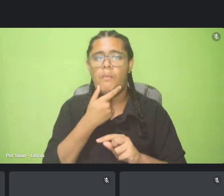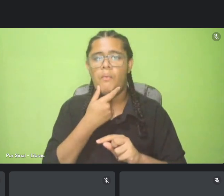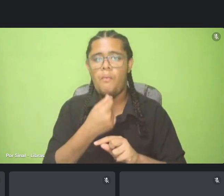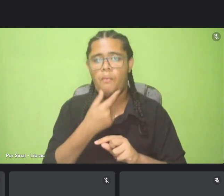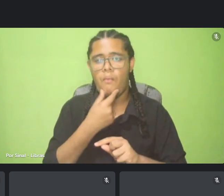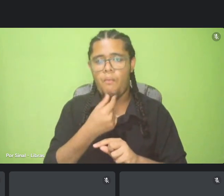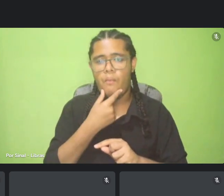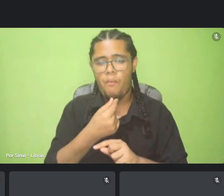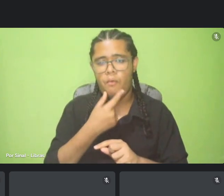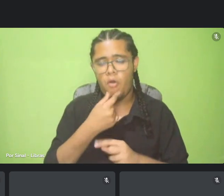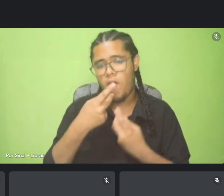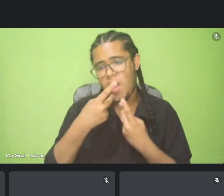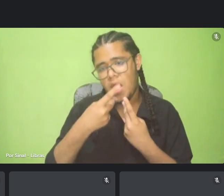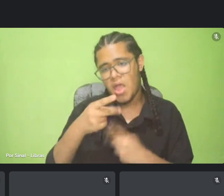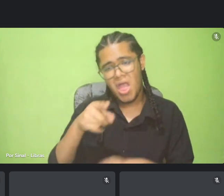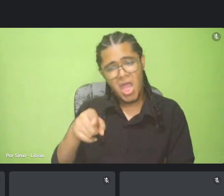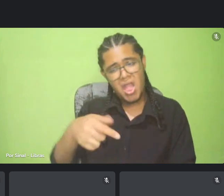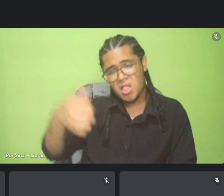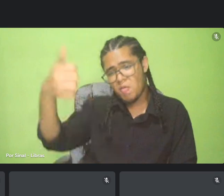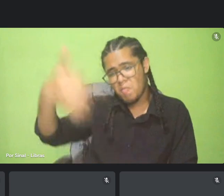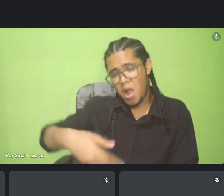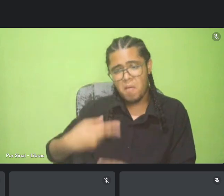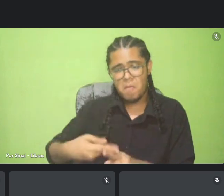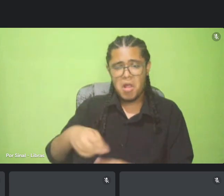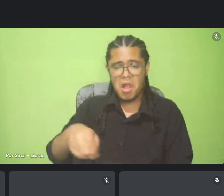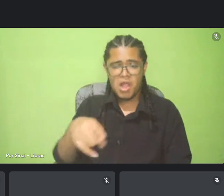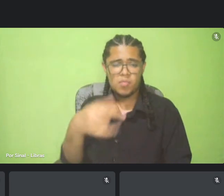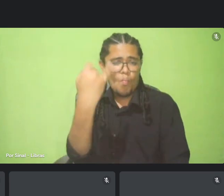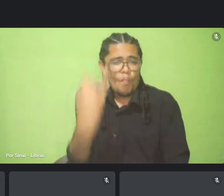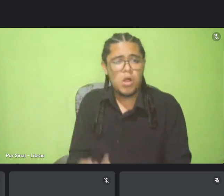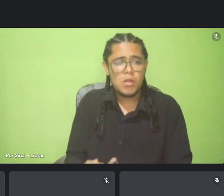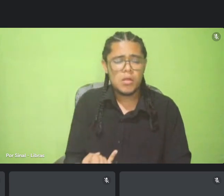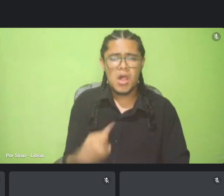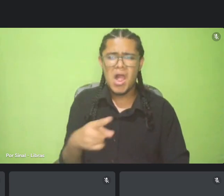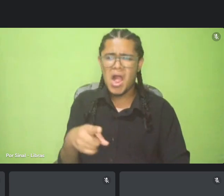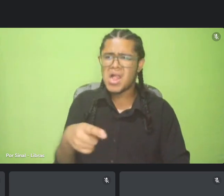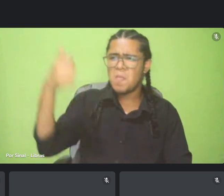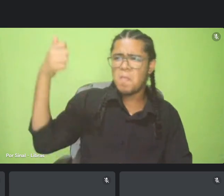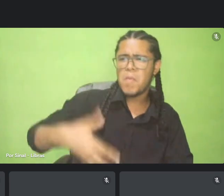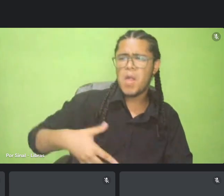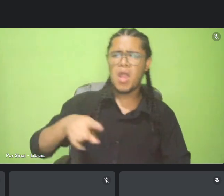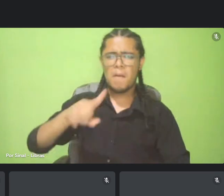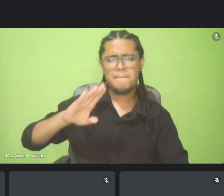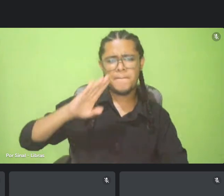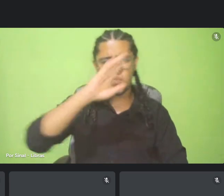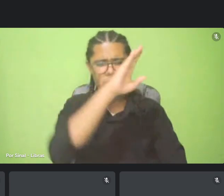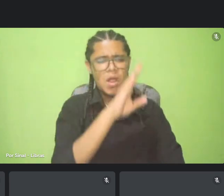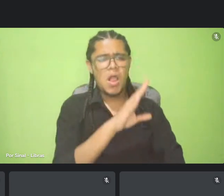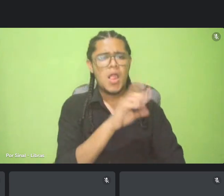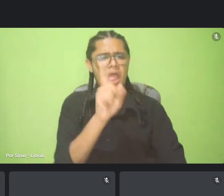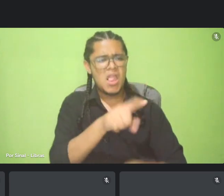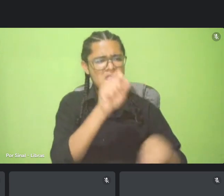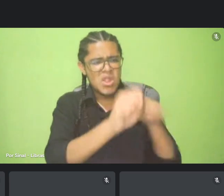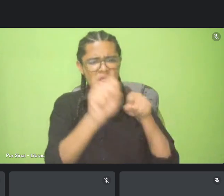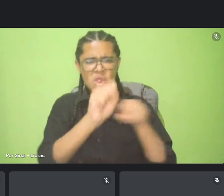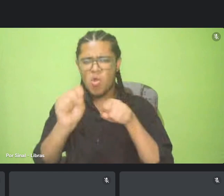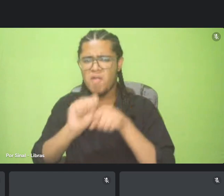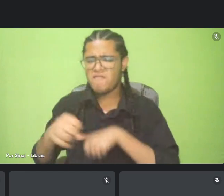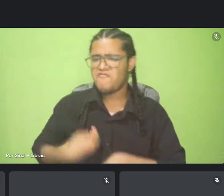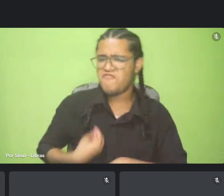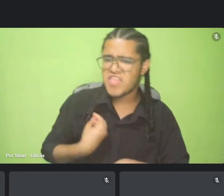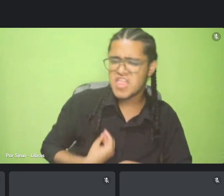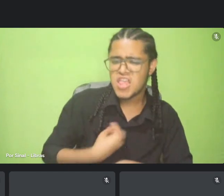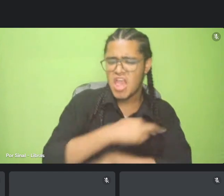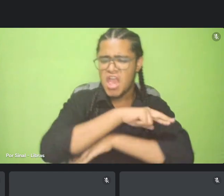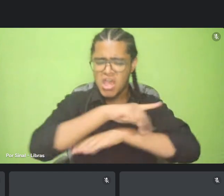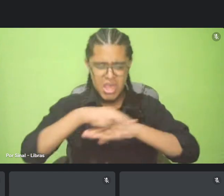Não serve para procriar. Facínora. Destrói vidas. Etnias. E a nação. Fim